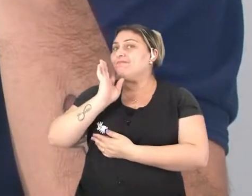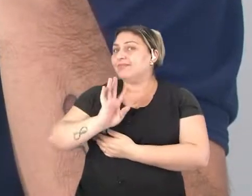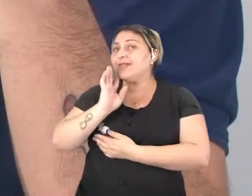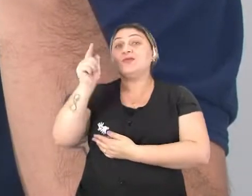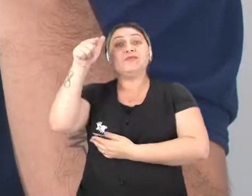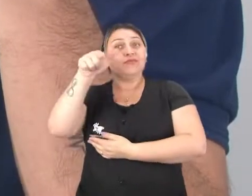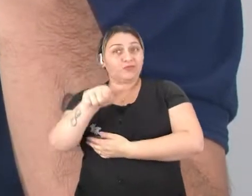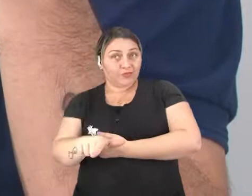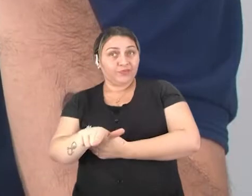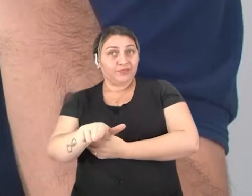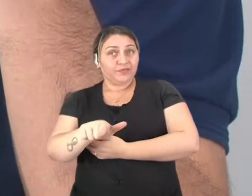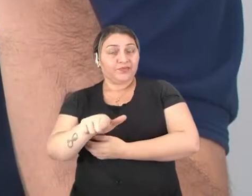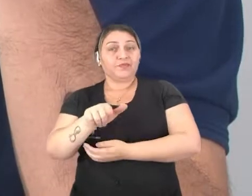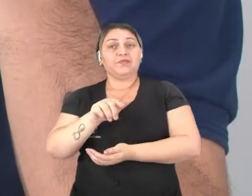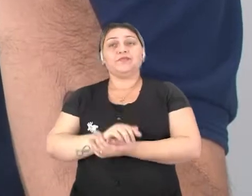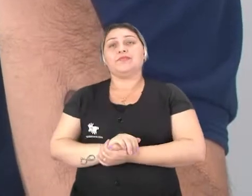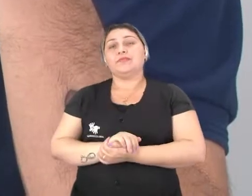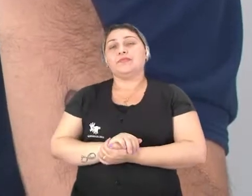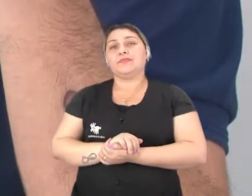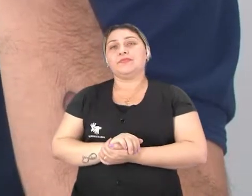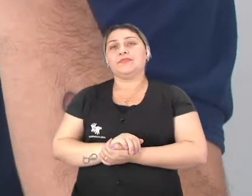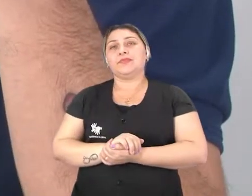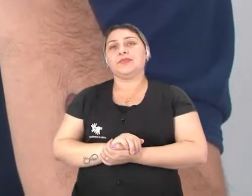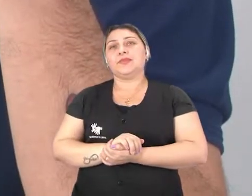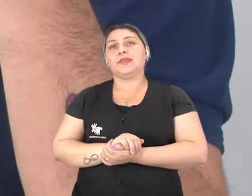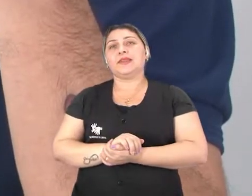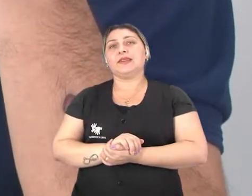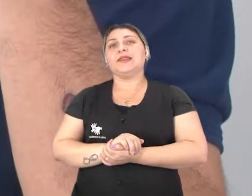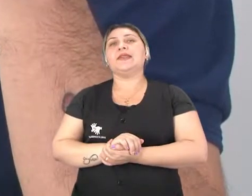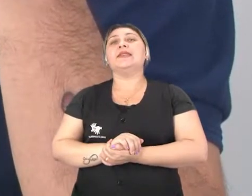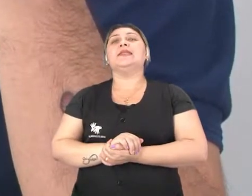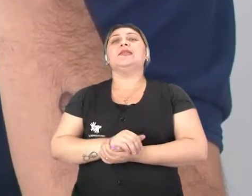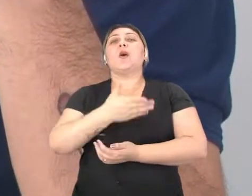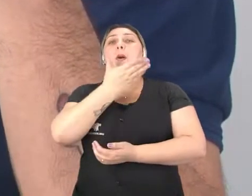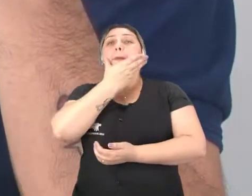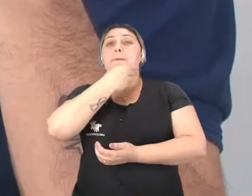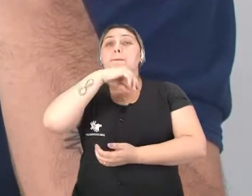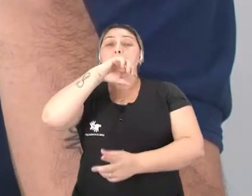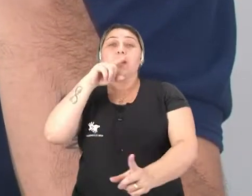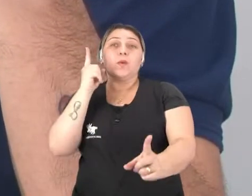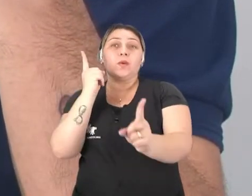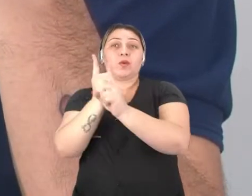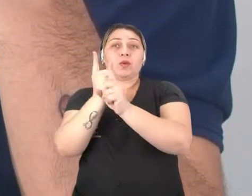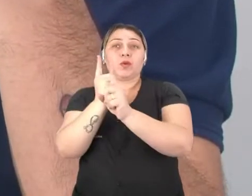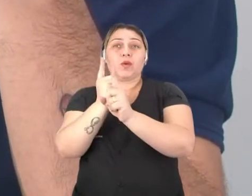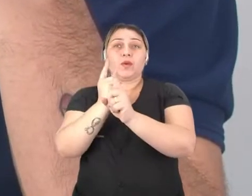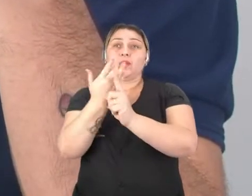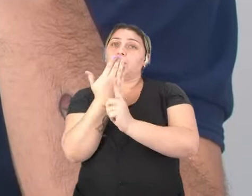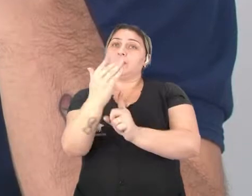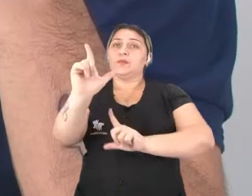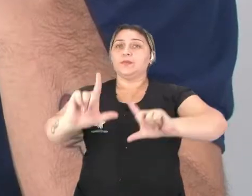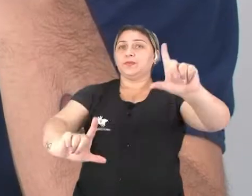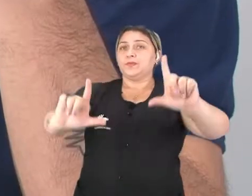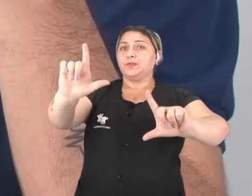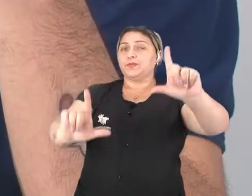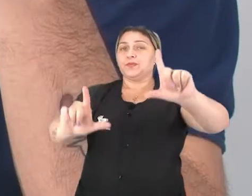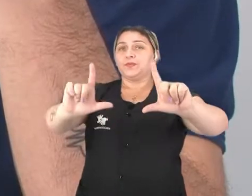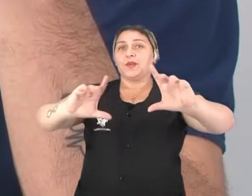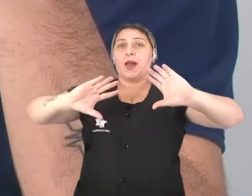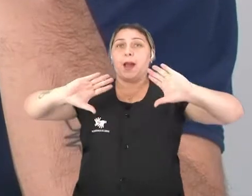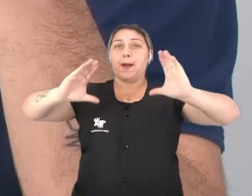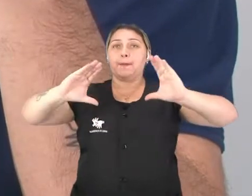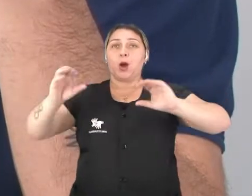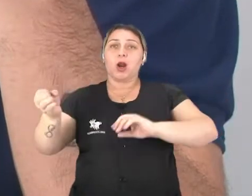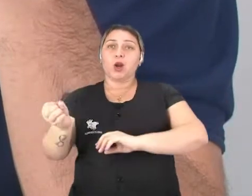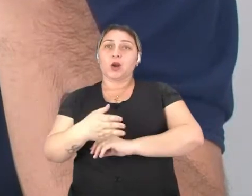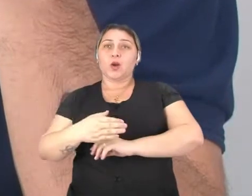de novo. E dali a pouco o pai encontrou na frente da televisão, com a bola